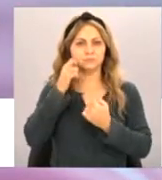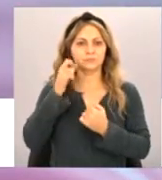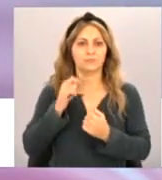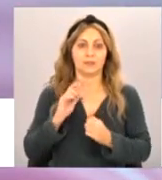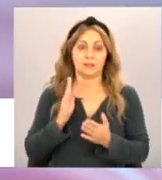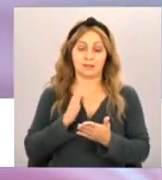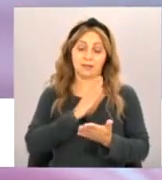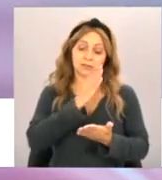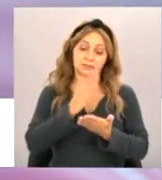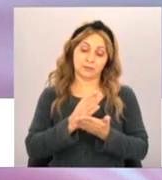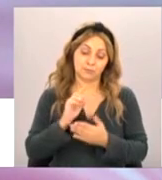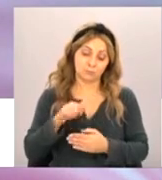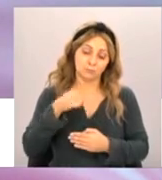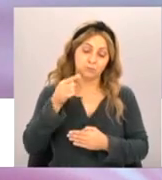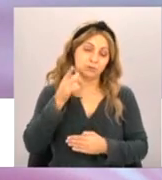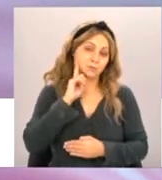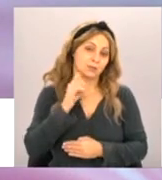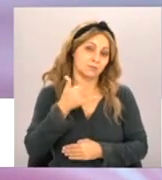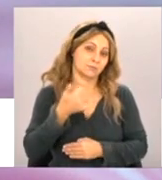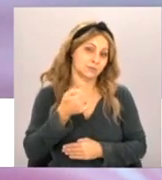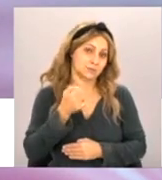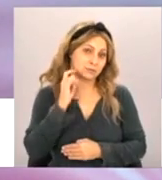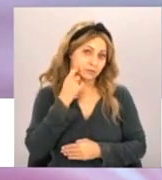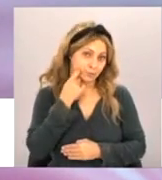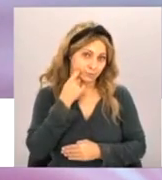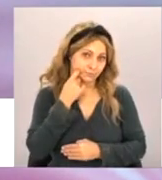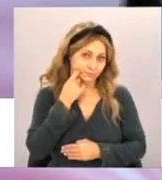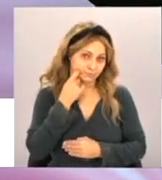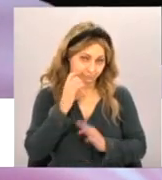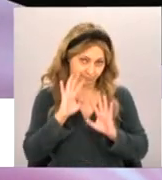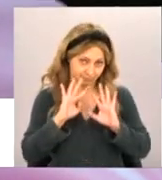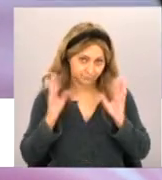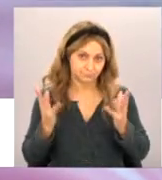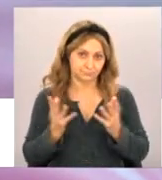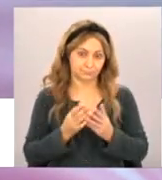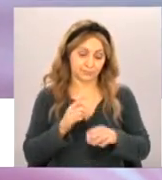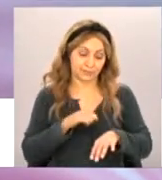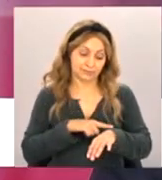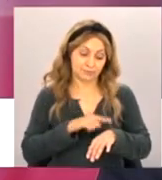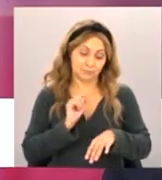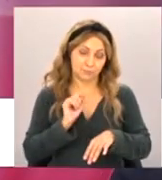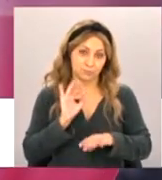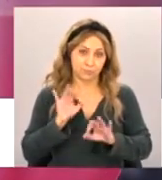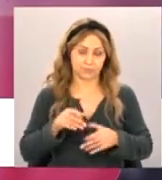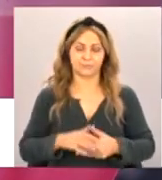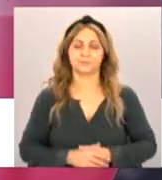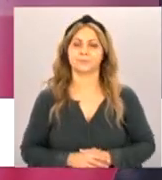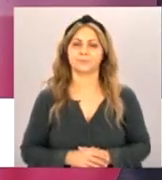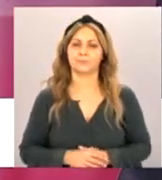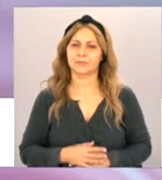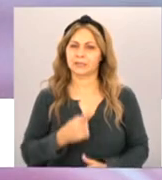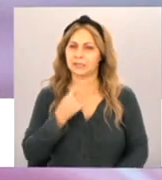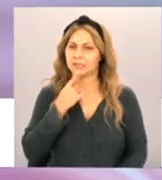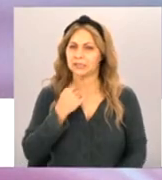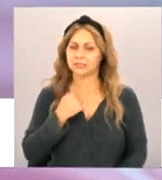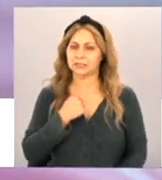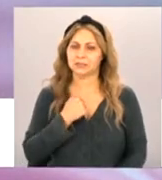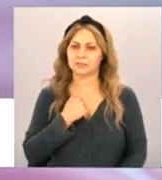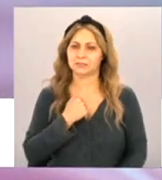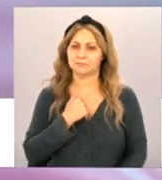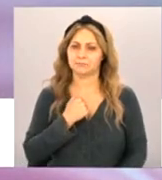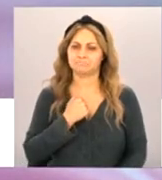próximo 25 de Abril nas suas linhas Gerais eu ouvi a Catarina Martins também dentista dizer que